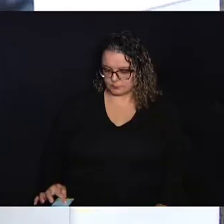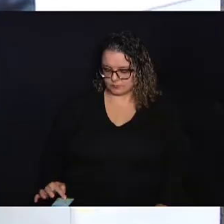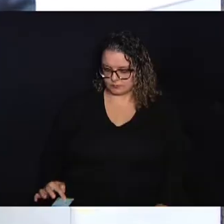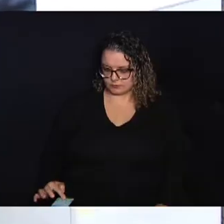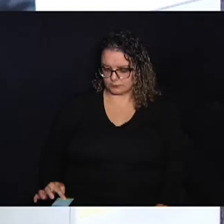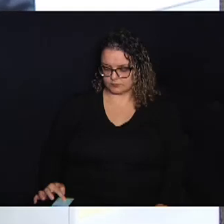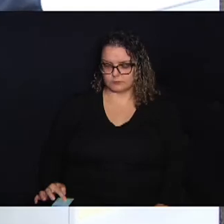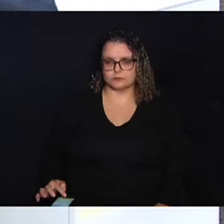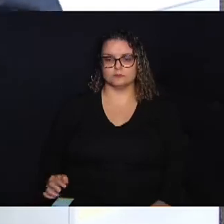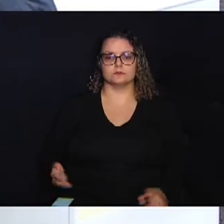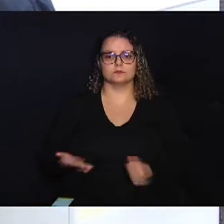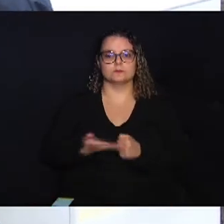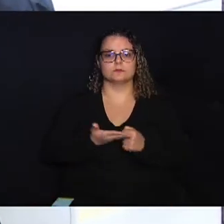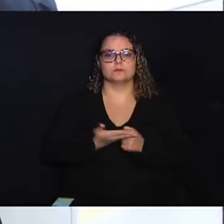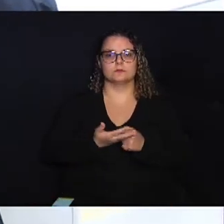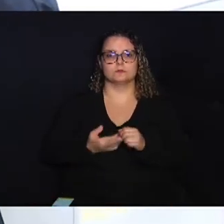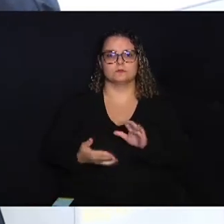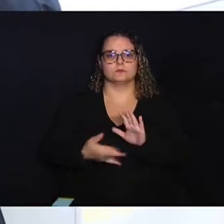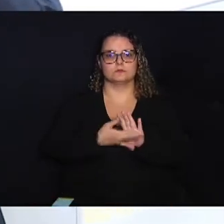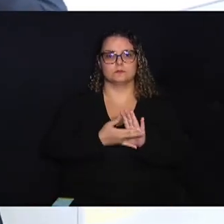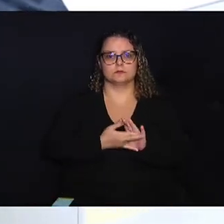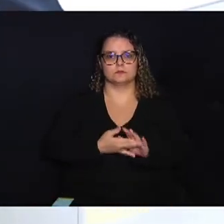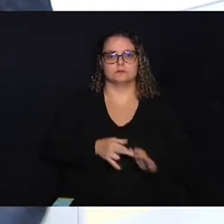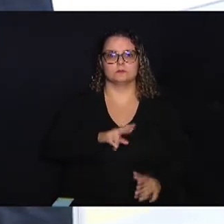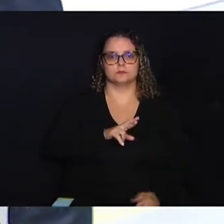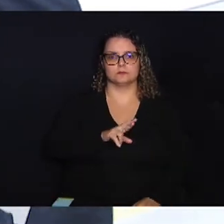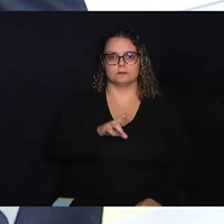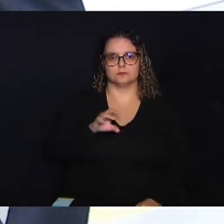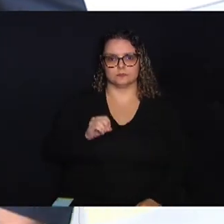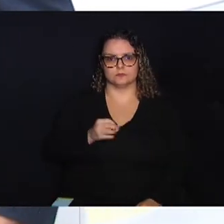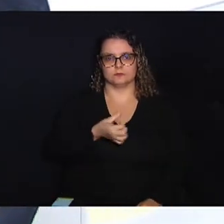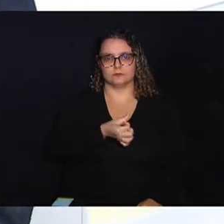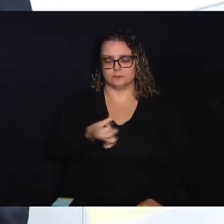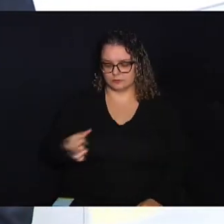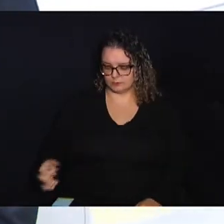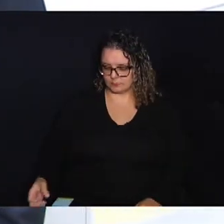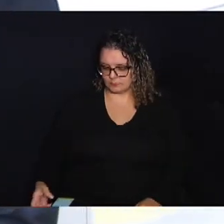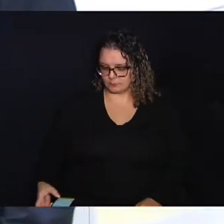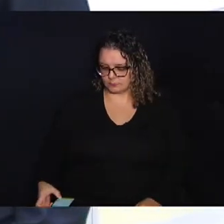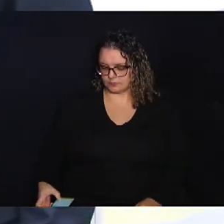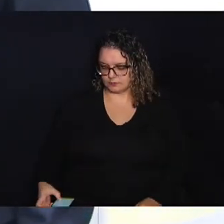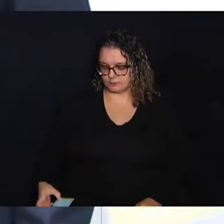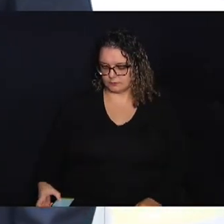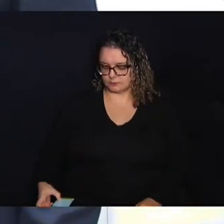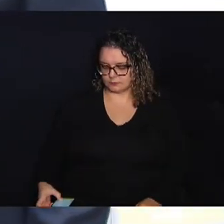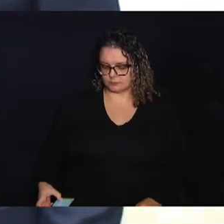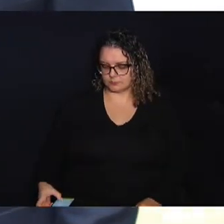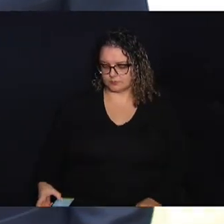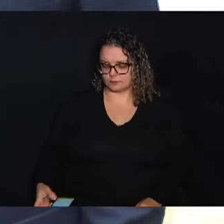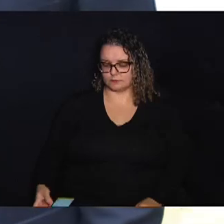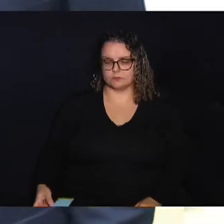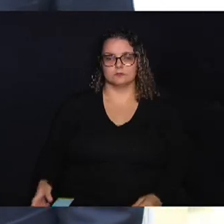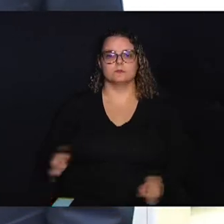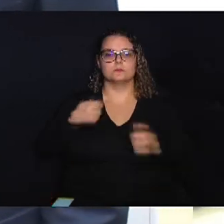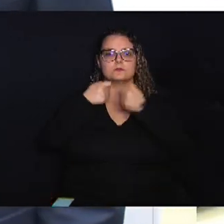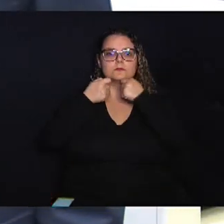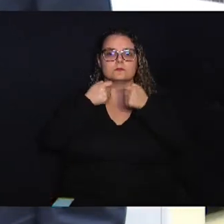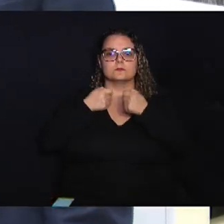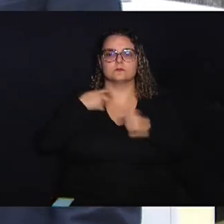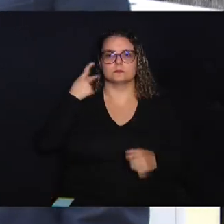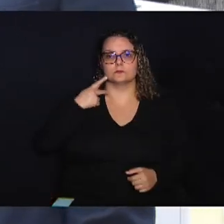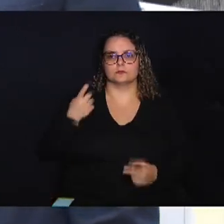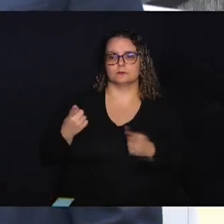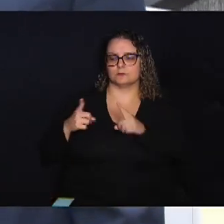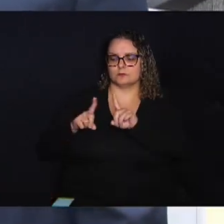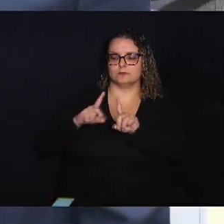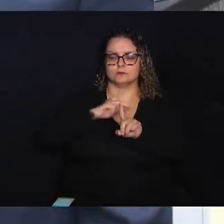Intervalo regimental, reunião ordinária de número 66. Agora a entrevista com os vereadores. Ao meu lado, o presidente da casa,